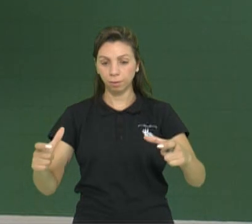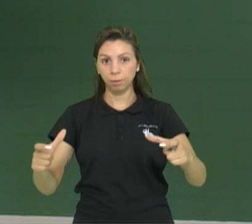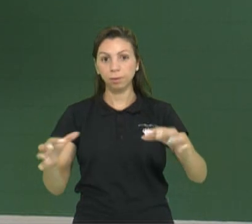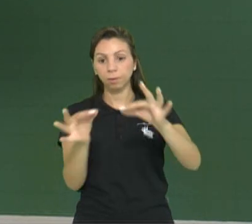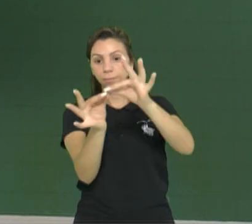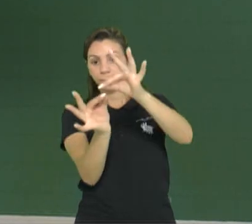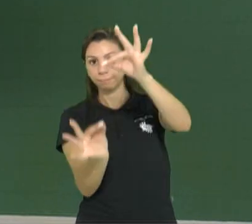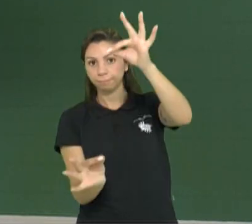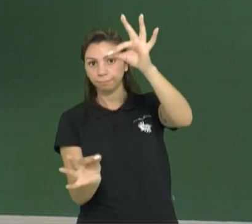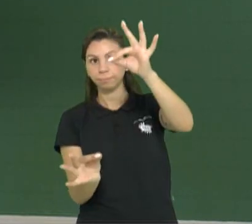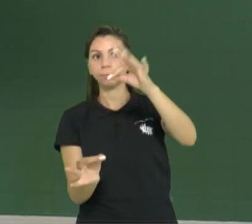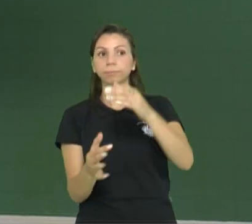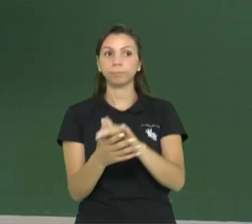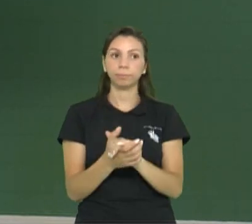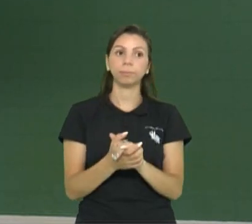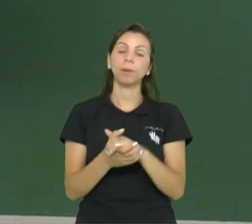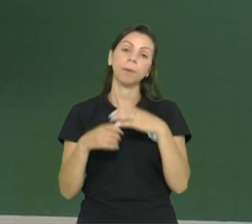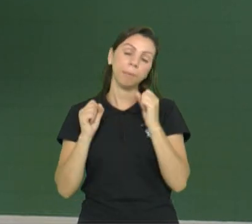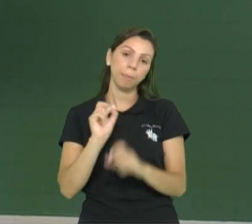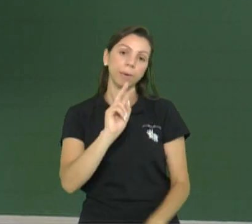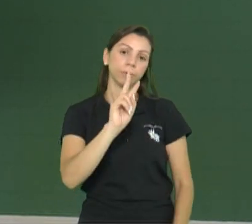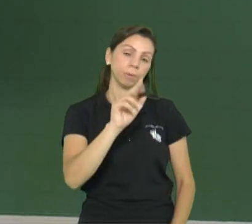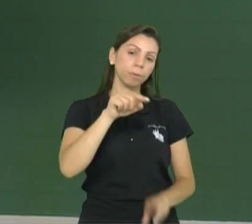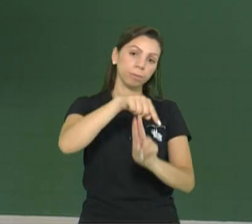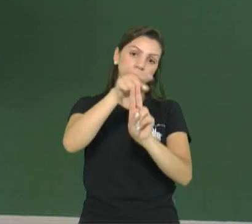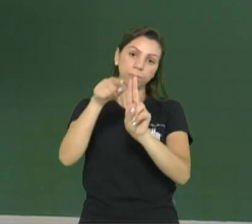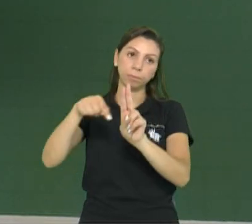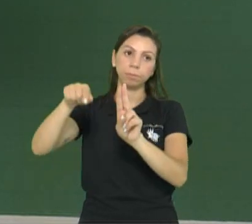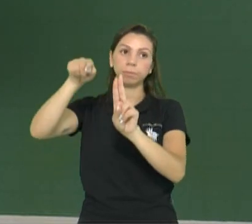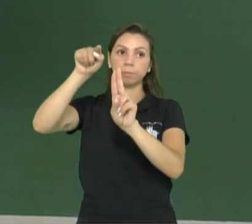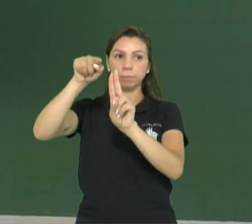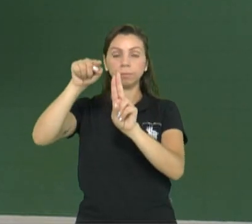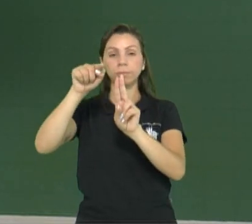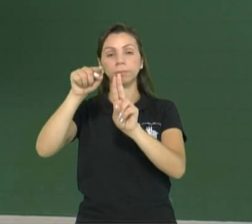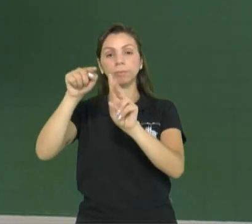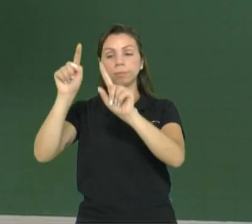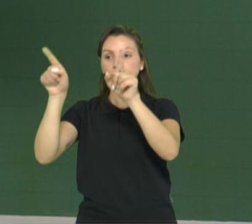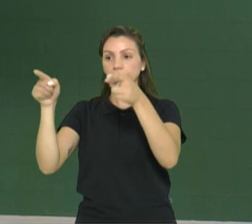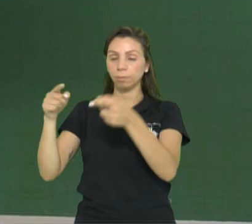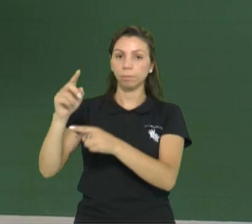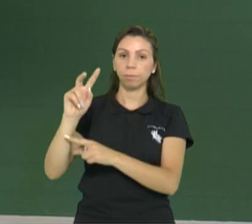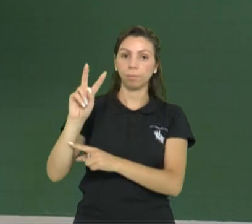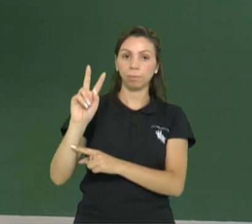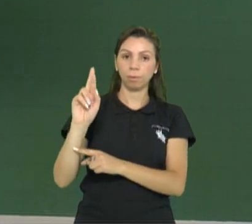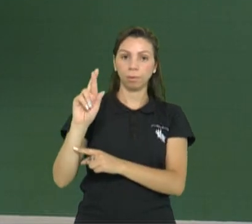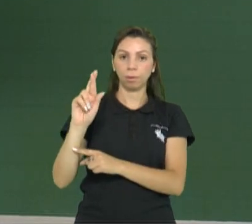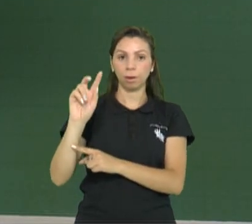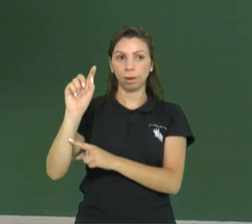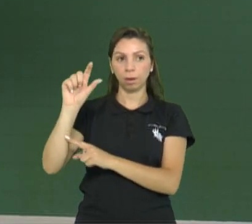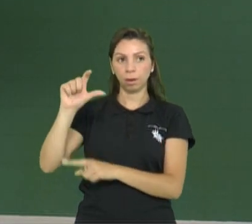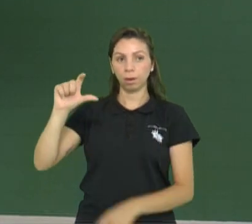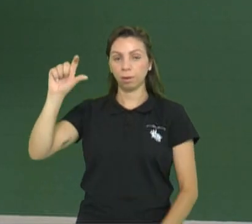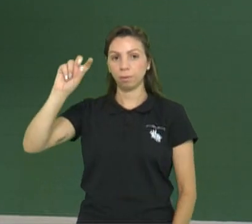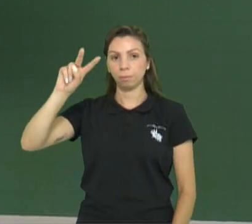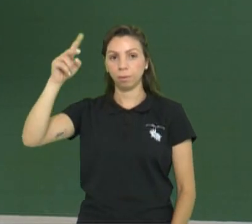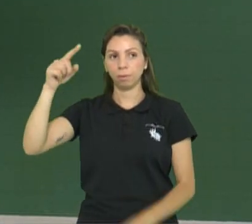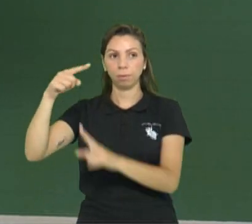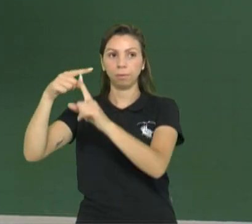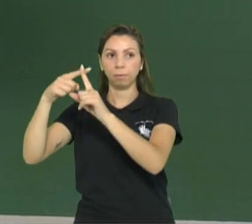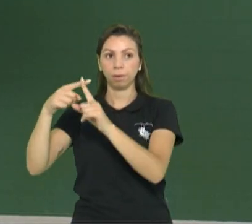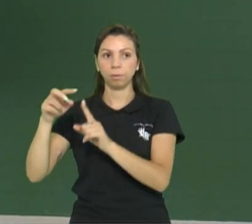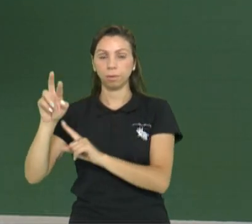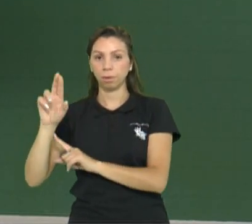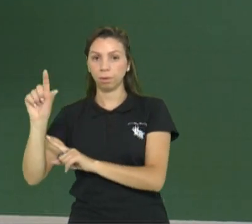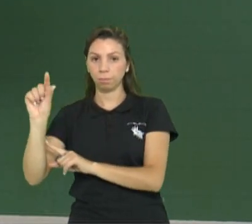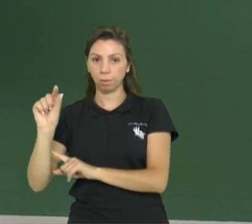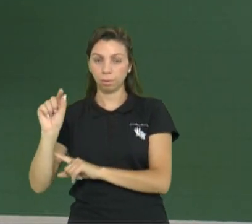geratriz. Posso colocar o 2π em evidência, ficou 2πr maior mais r menor vezes a geratriz, dividido por